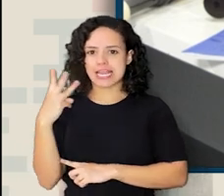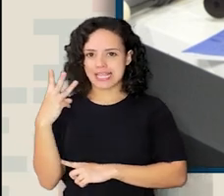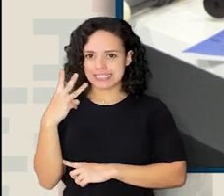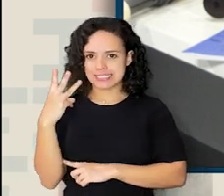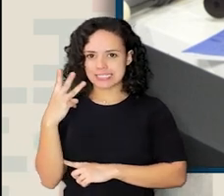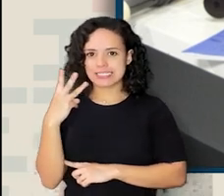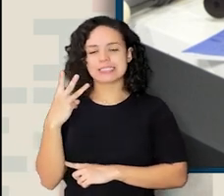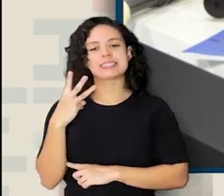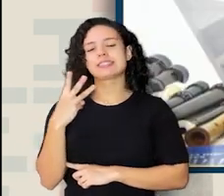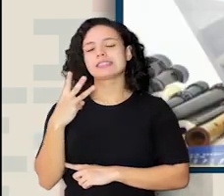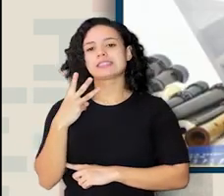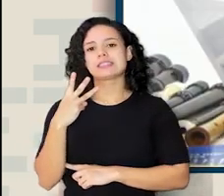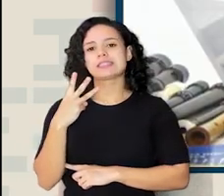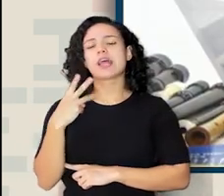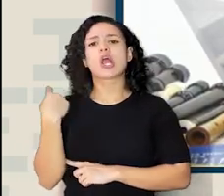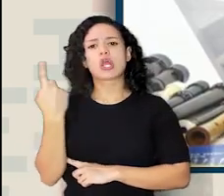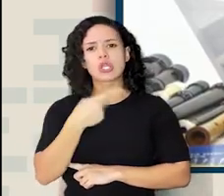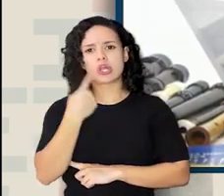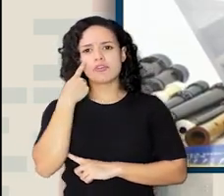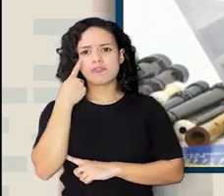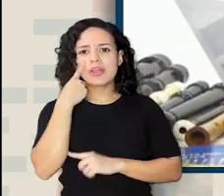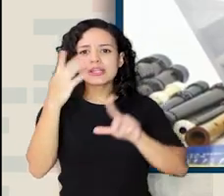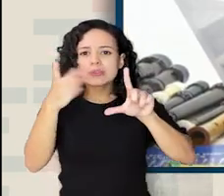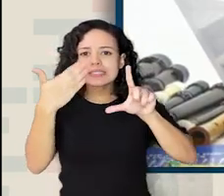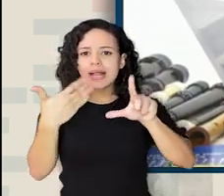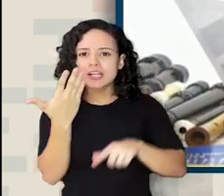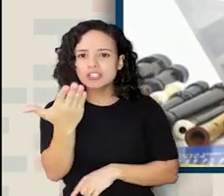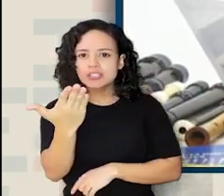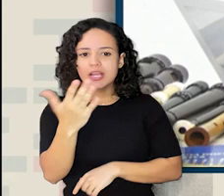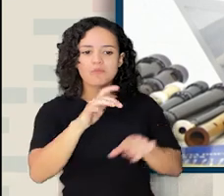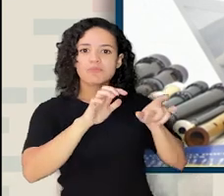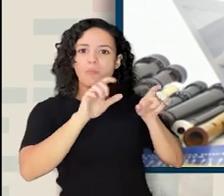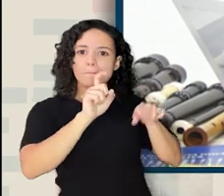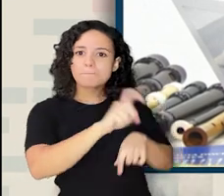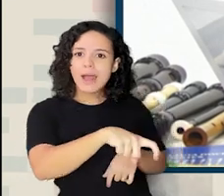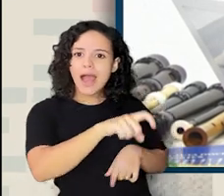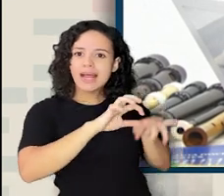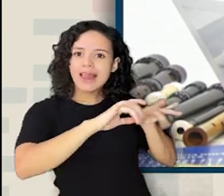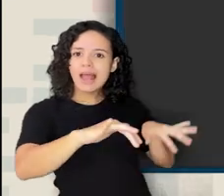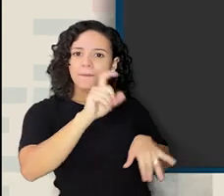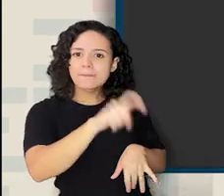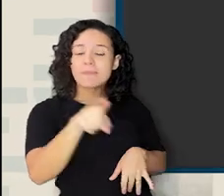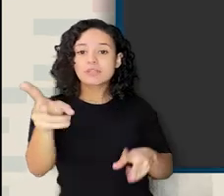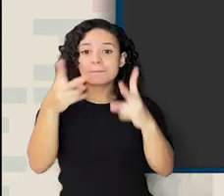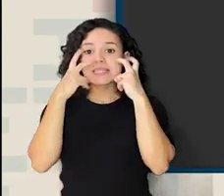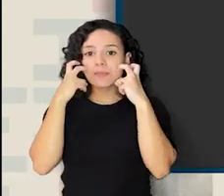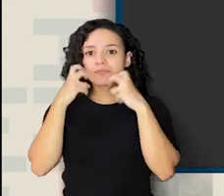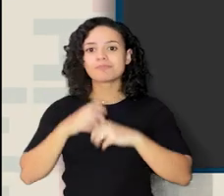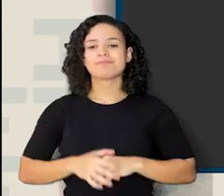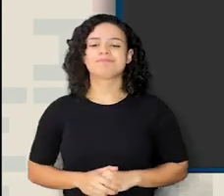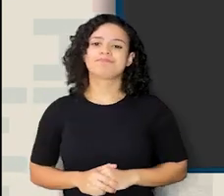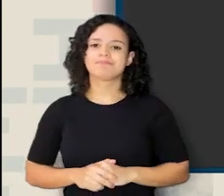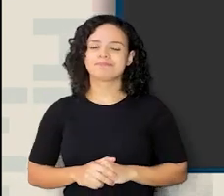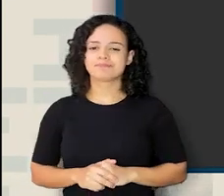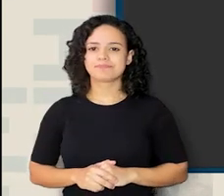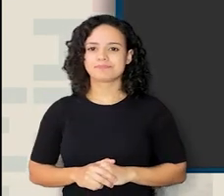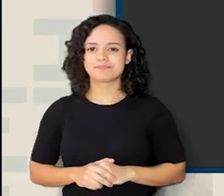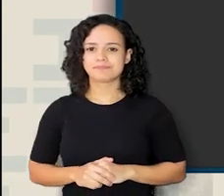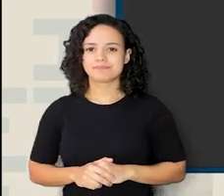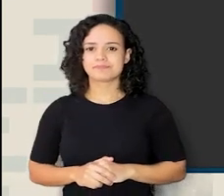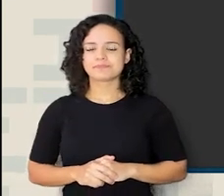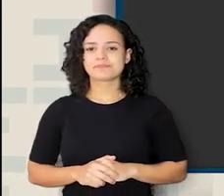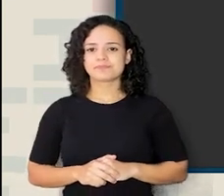Esse Fá3 que nós podemos ver no slide, que eu vou tocar aqui no teclado para você